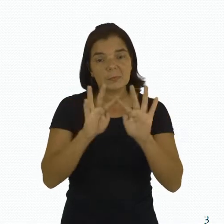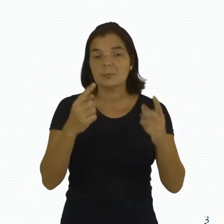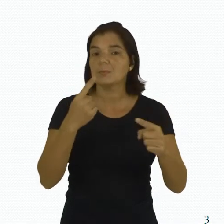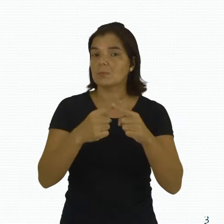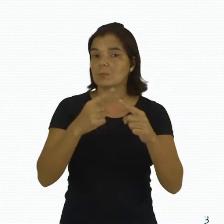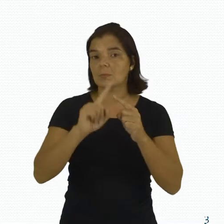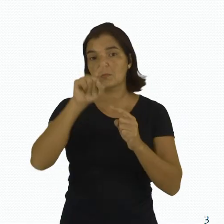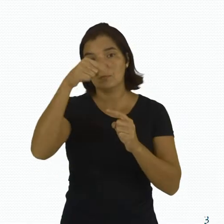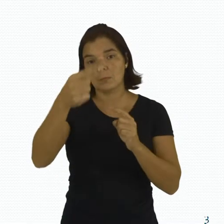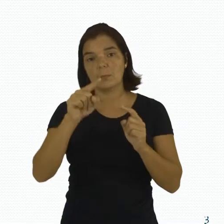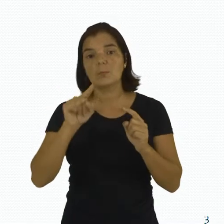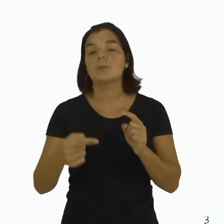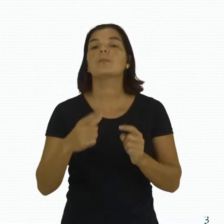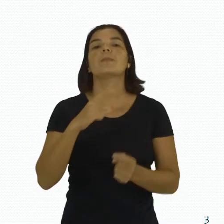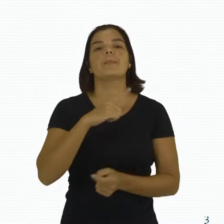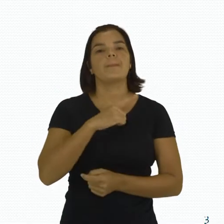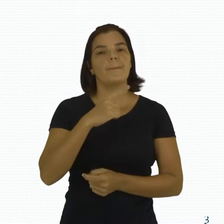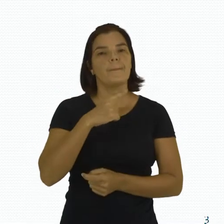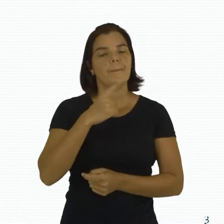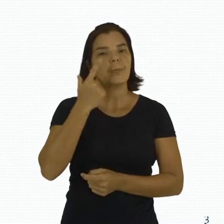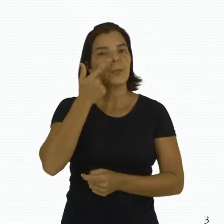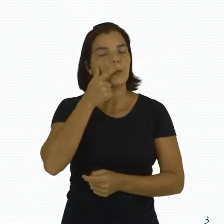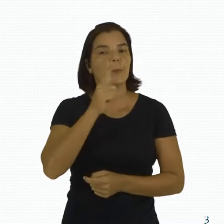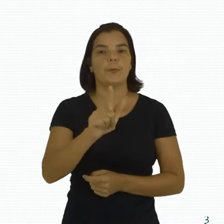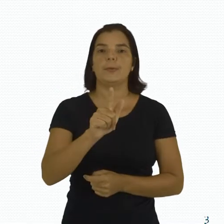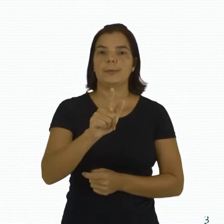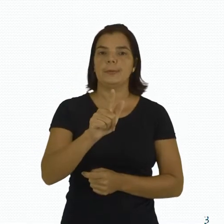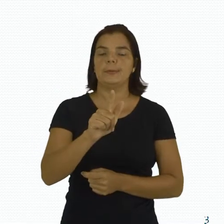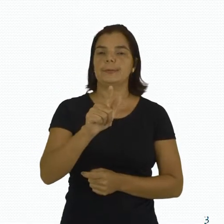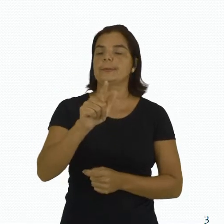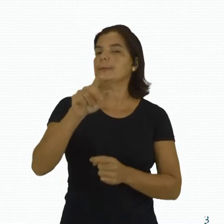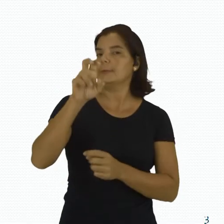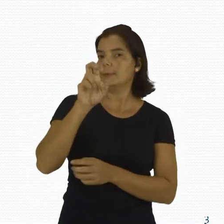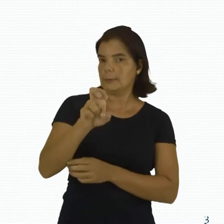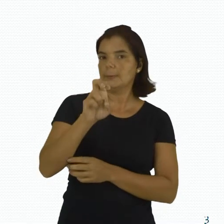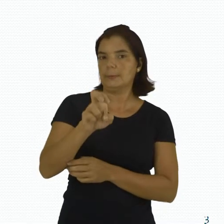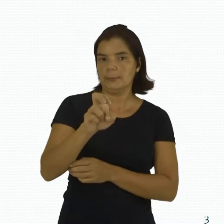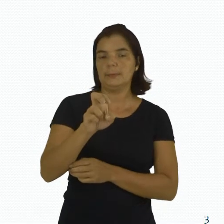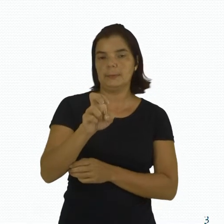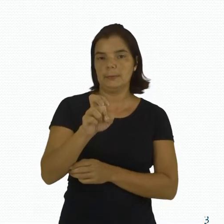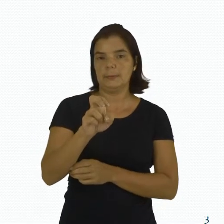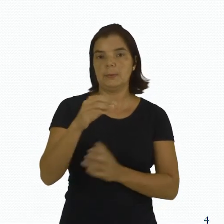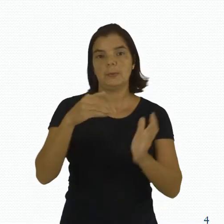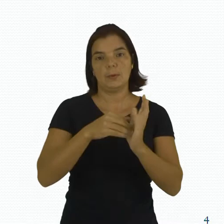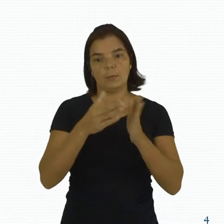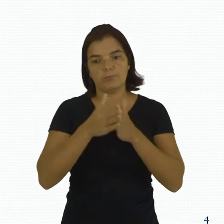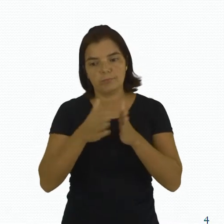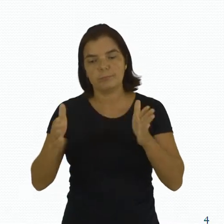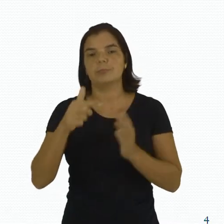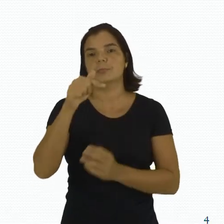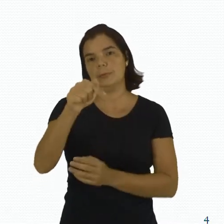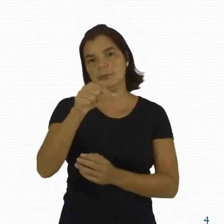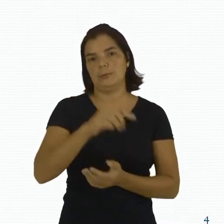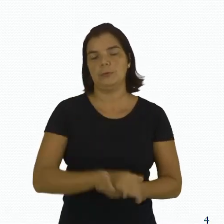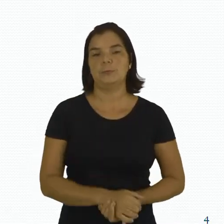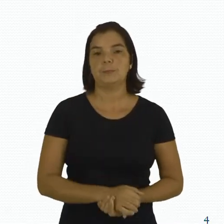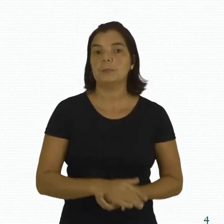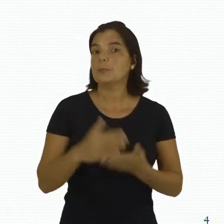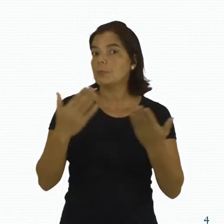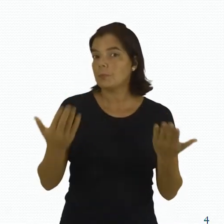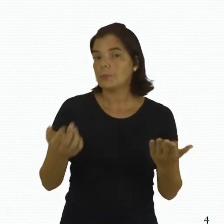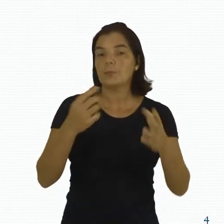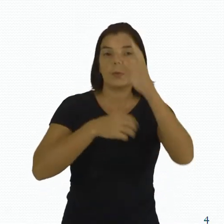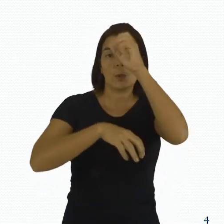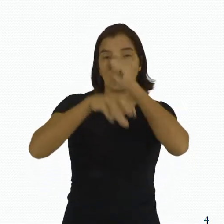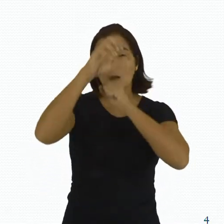depois da vírgula, né, você tem que vencer o algarismo 5 para poder iniciar o nosso período, que é 7. Então agora a gente